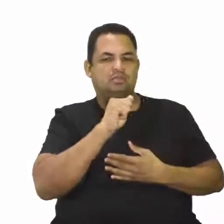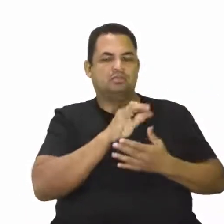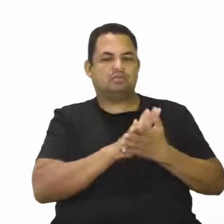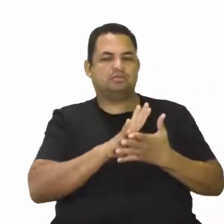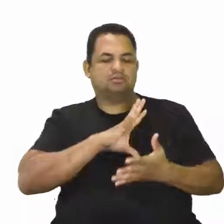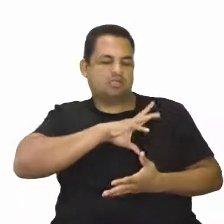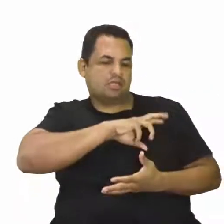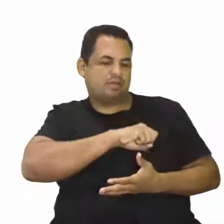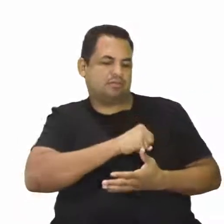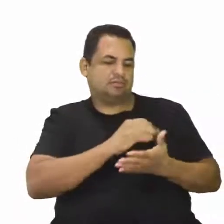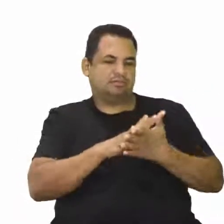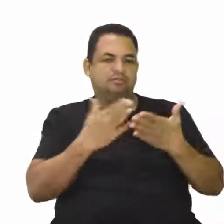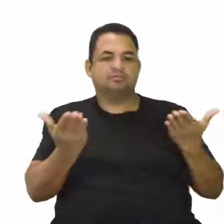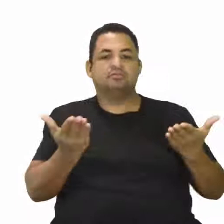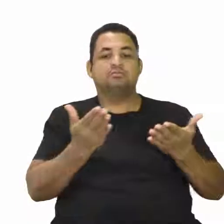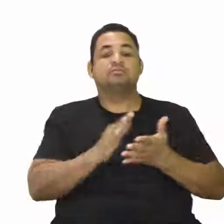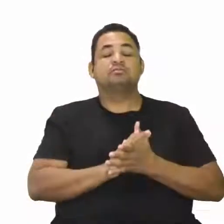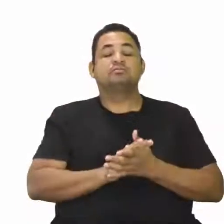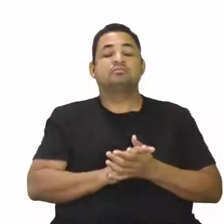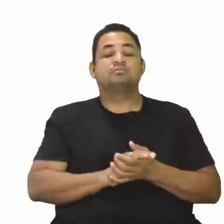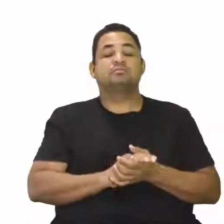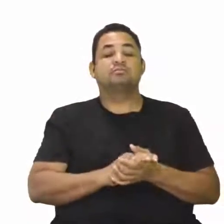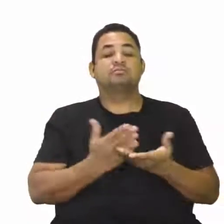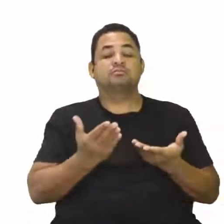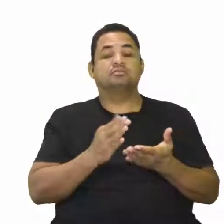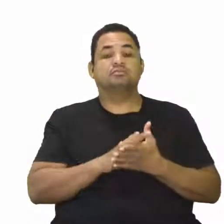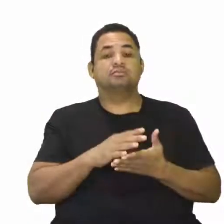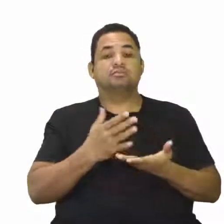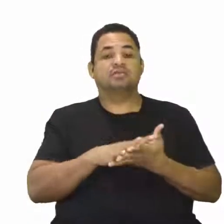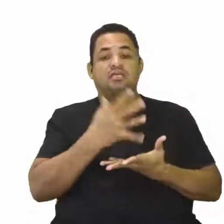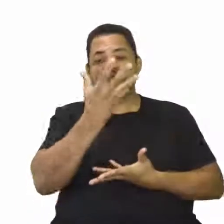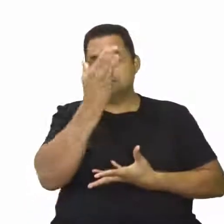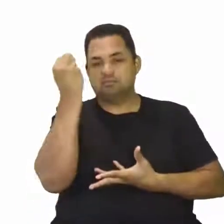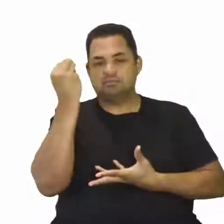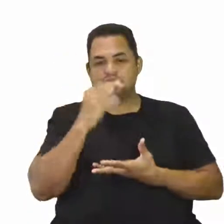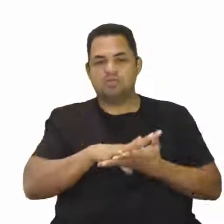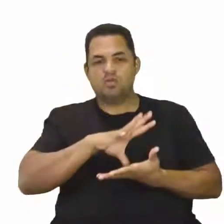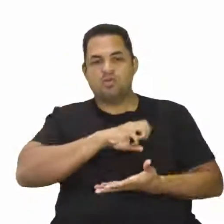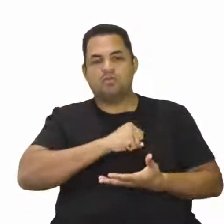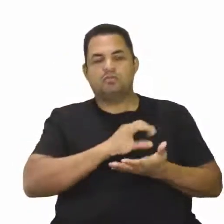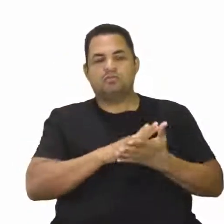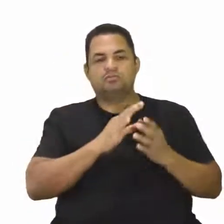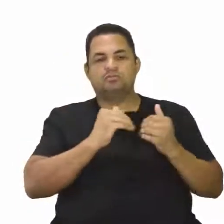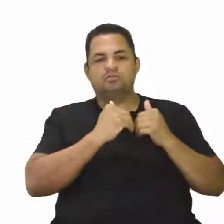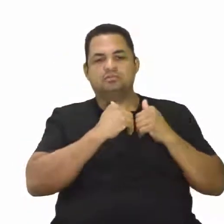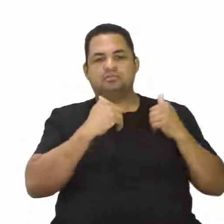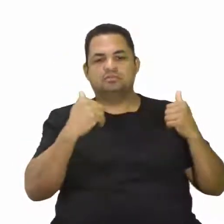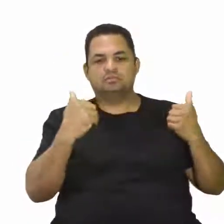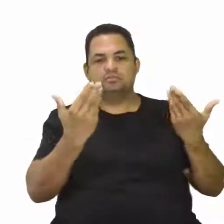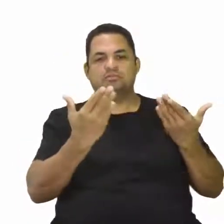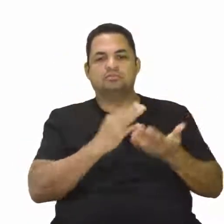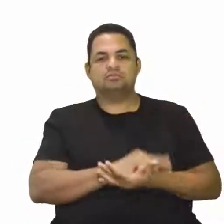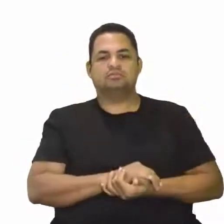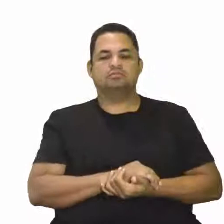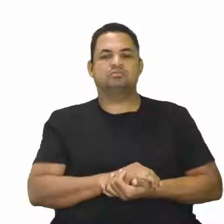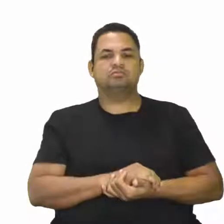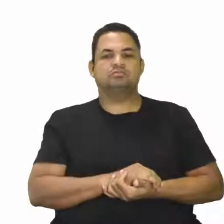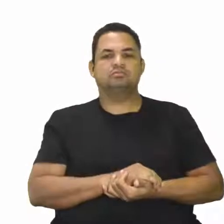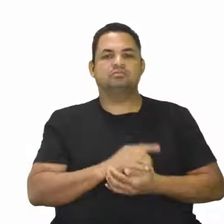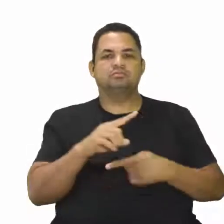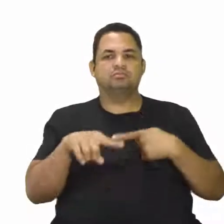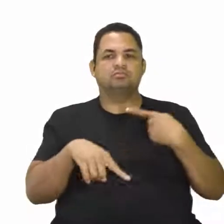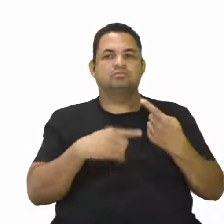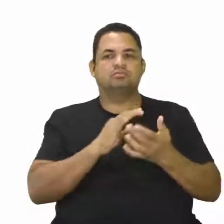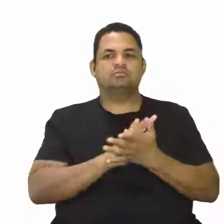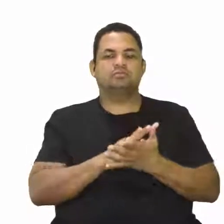ele se apaixonou, ou vai ter que esquecer o seu amor e viver ali a sua riqueza. E depois